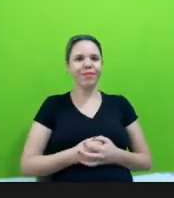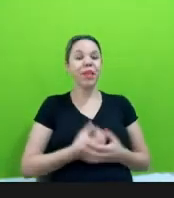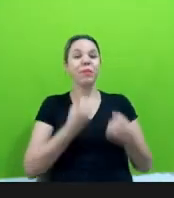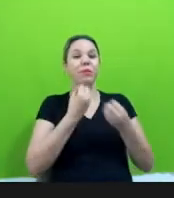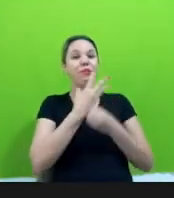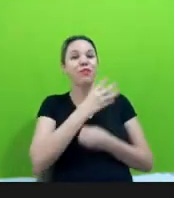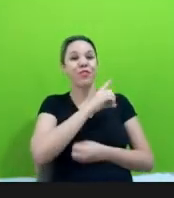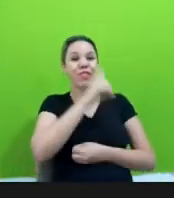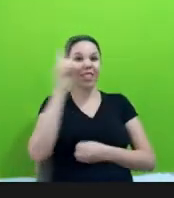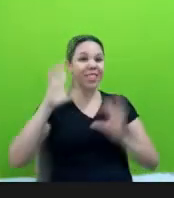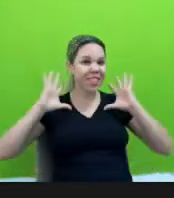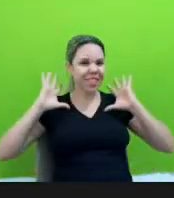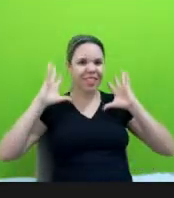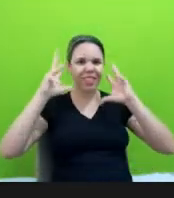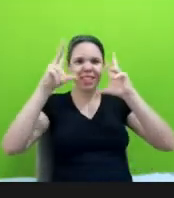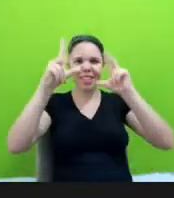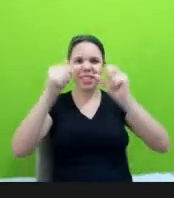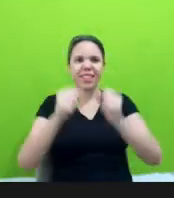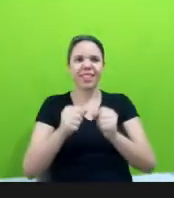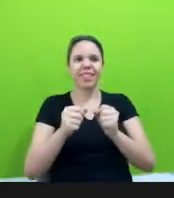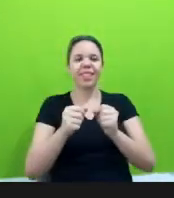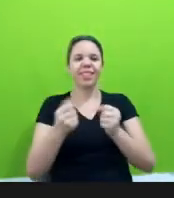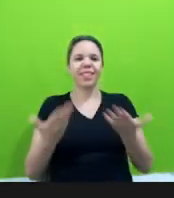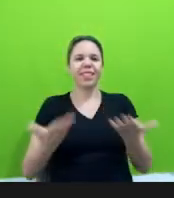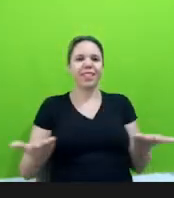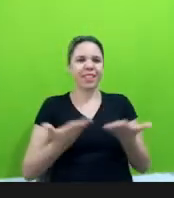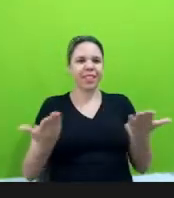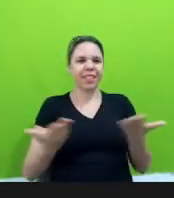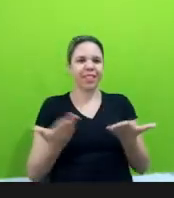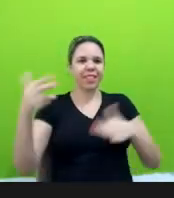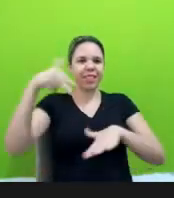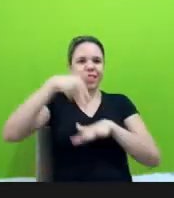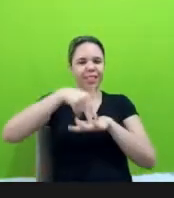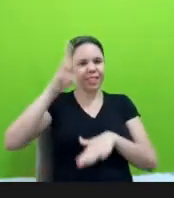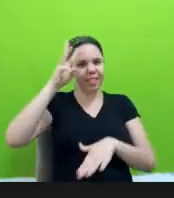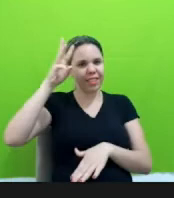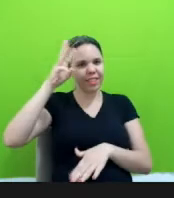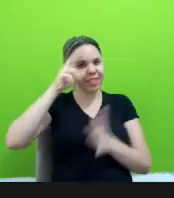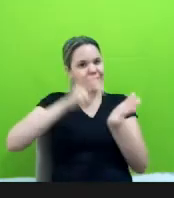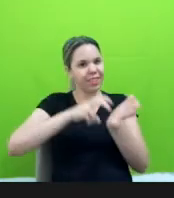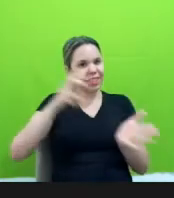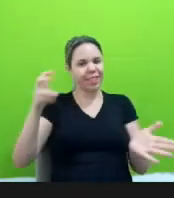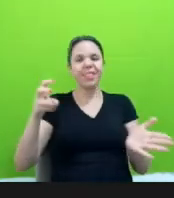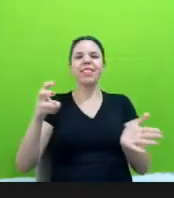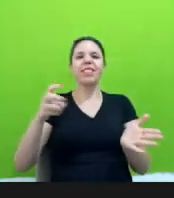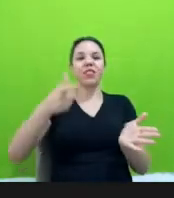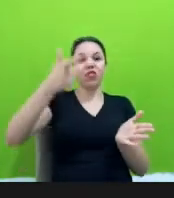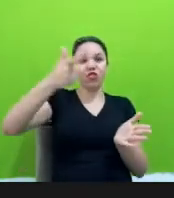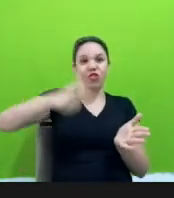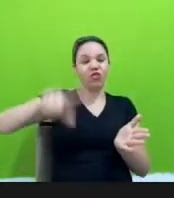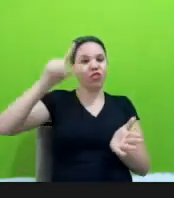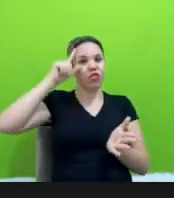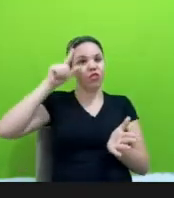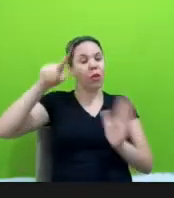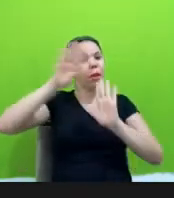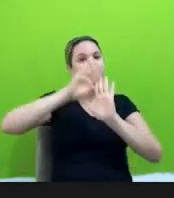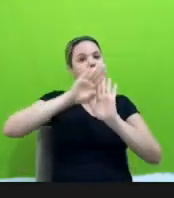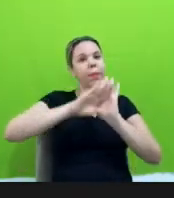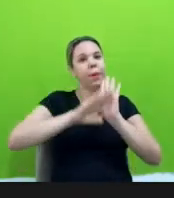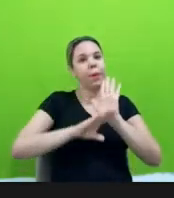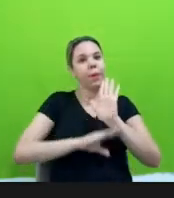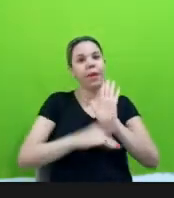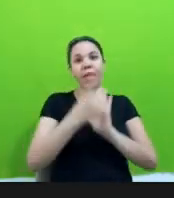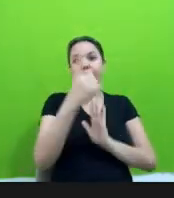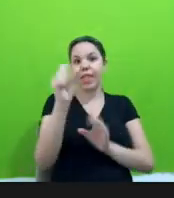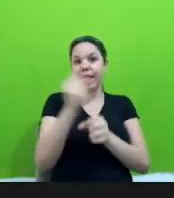Dia a todos e todas. Estamos hoje, nesta terça-feira de manhã, em mais um dia de programação dos 10 anos